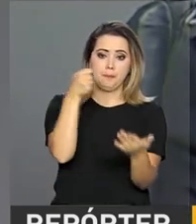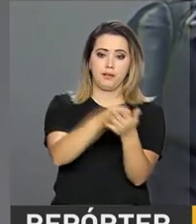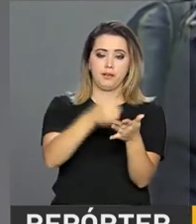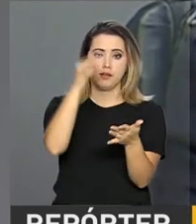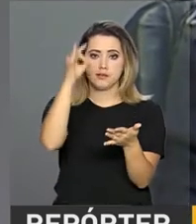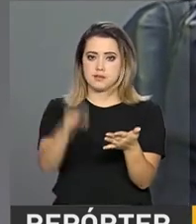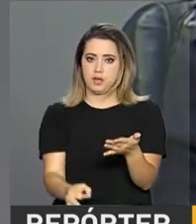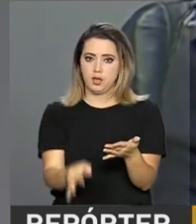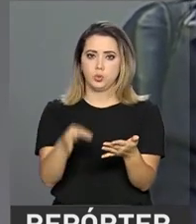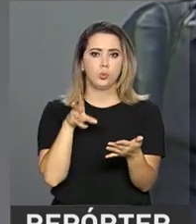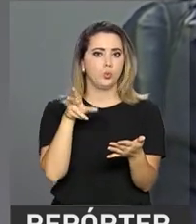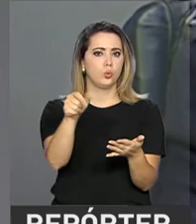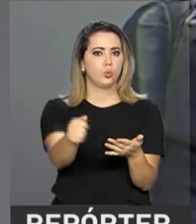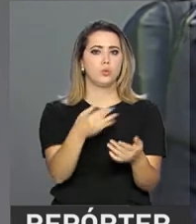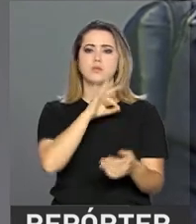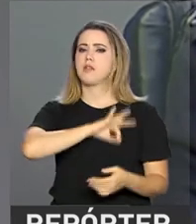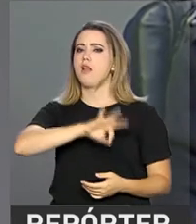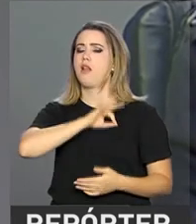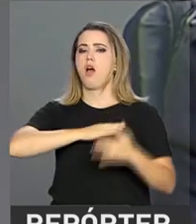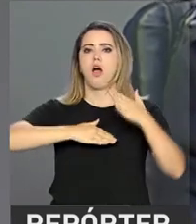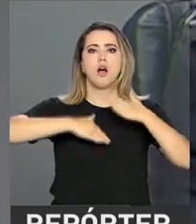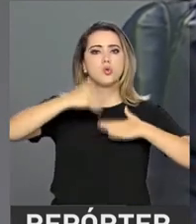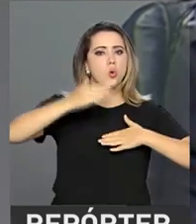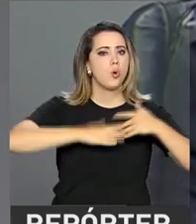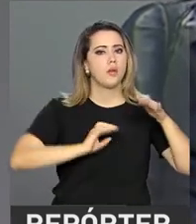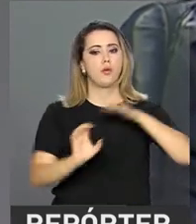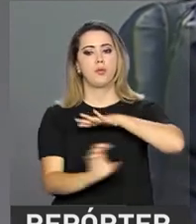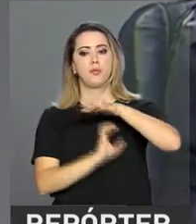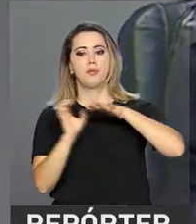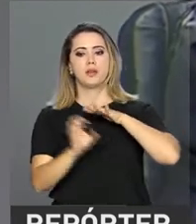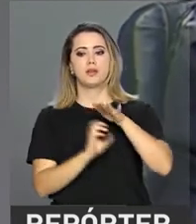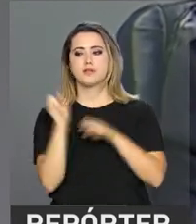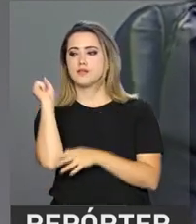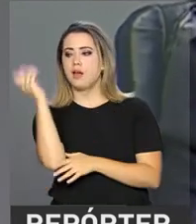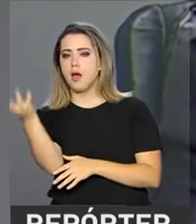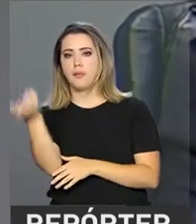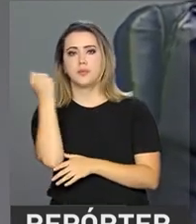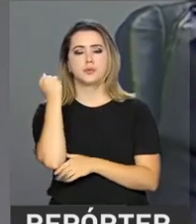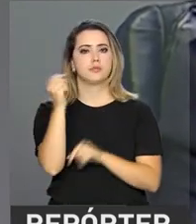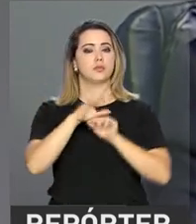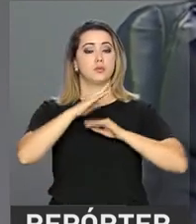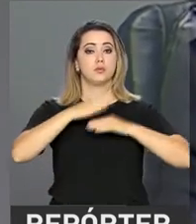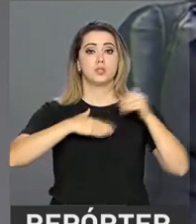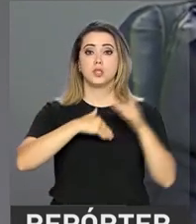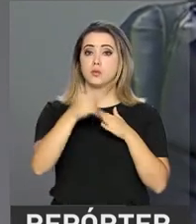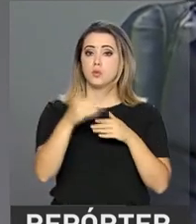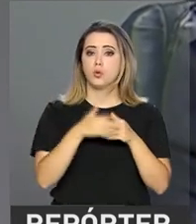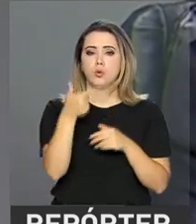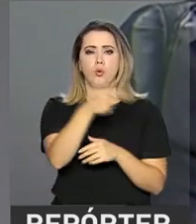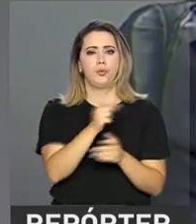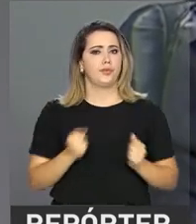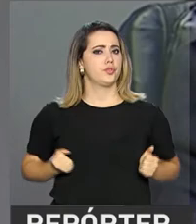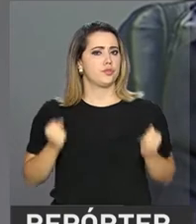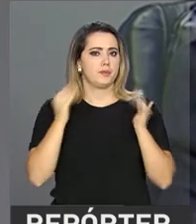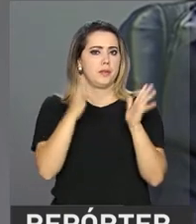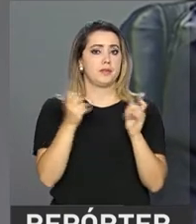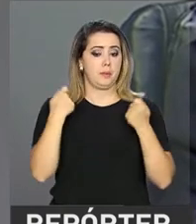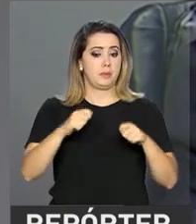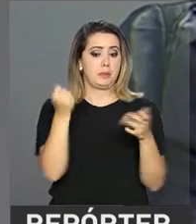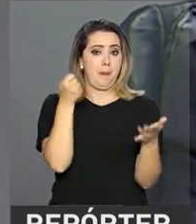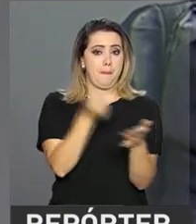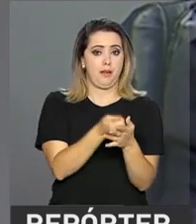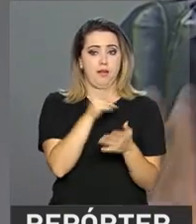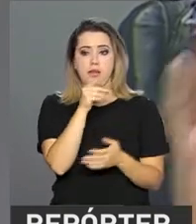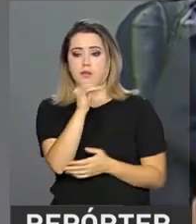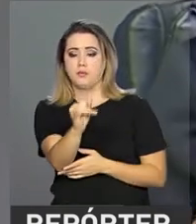fornecedores seja salários seja pensões a e seja demais despesas do estado